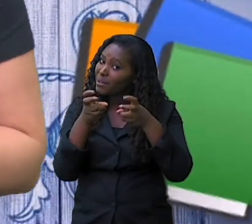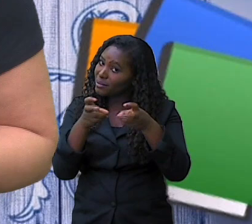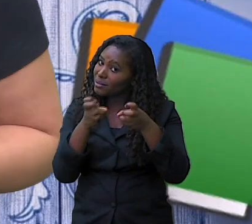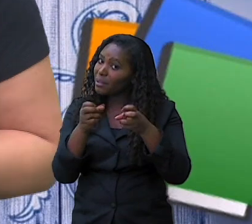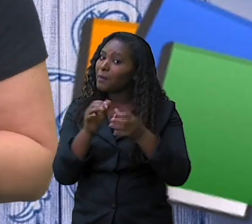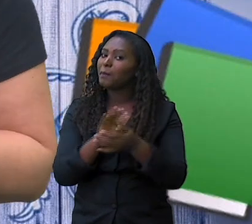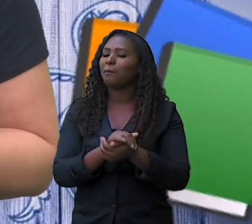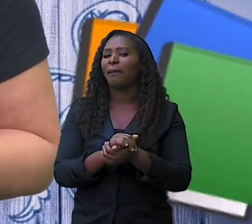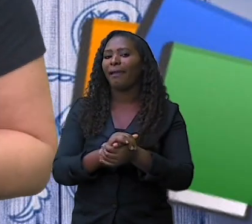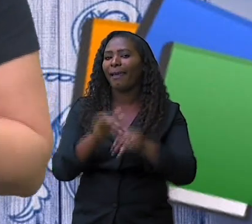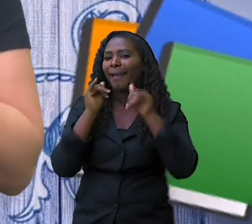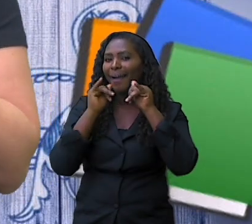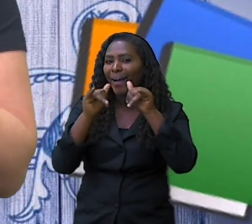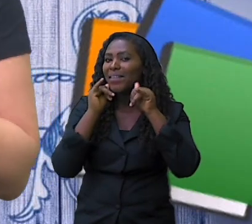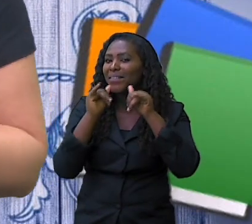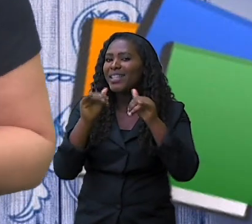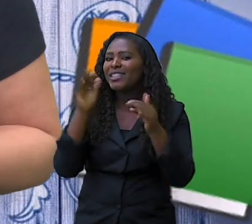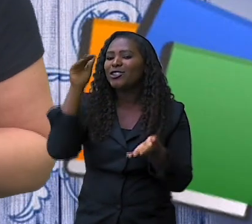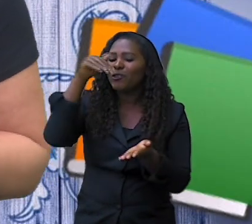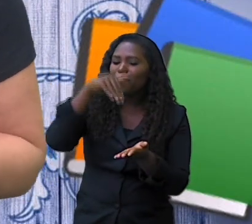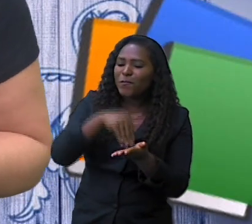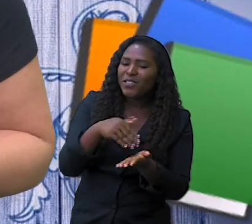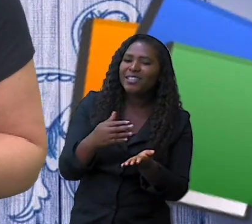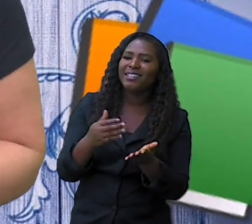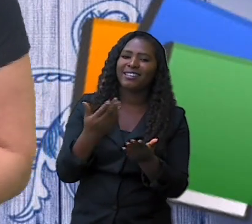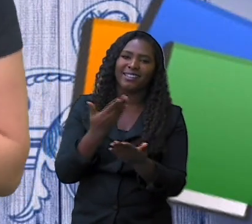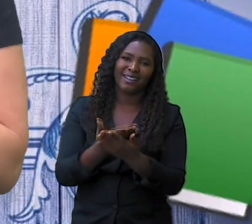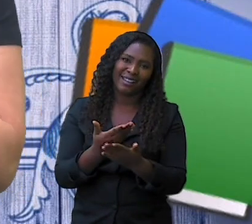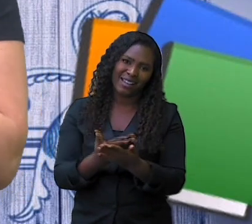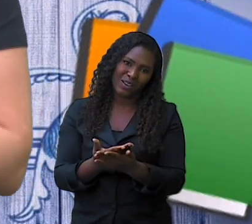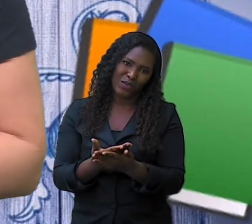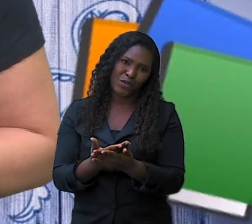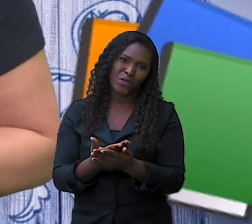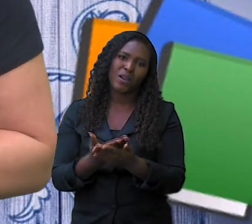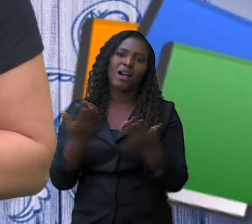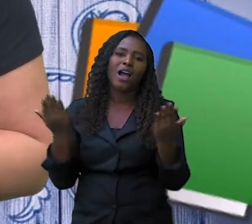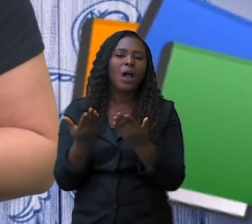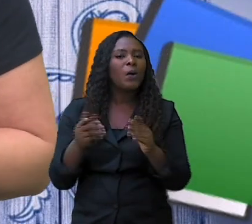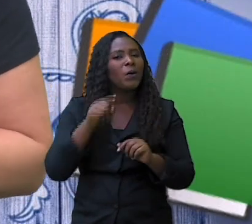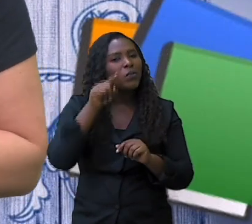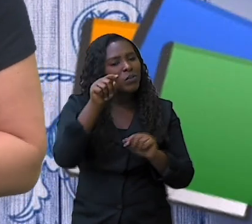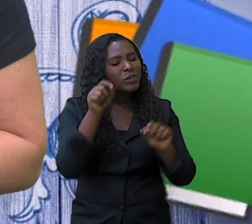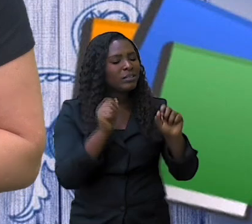no final das nossas aulas. É o seu momento, estudante. Acesse a plataforma